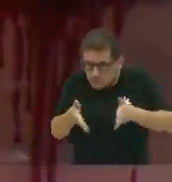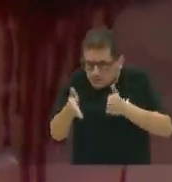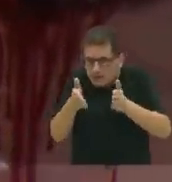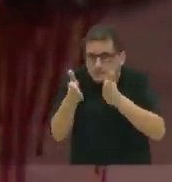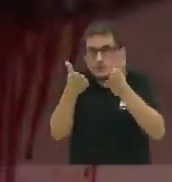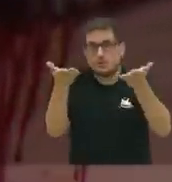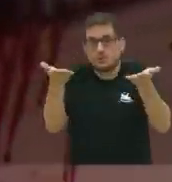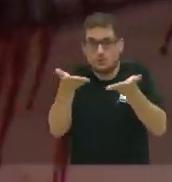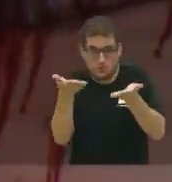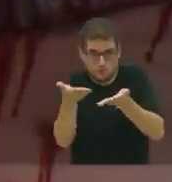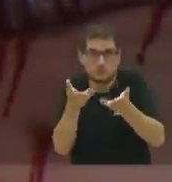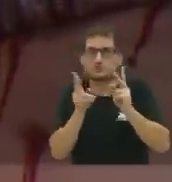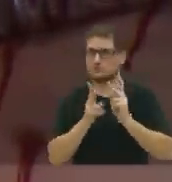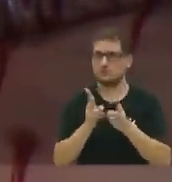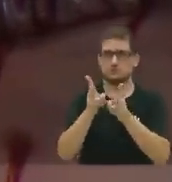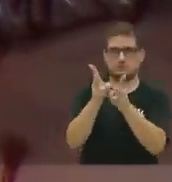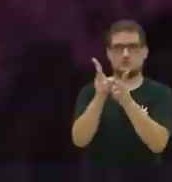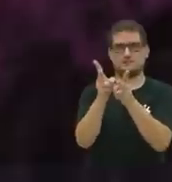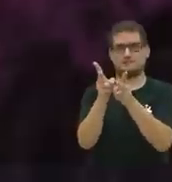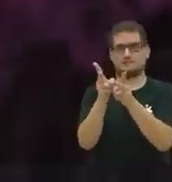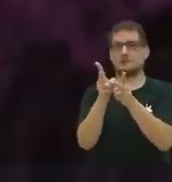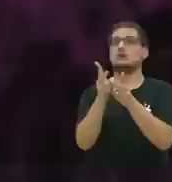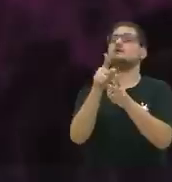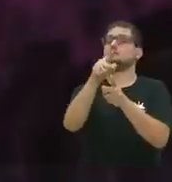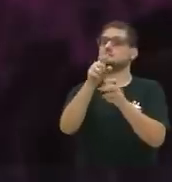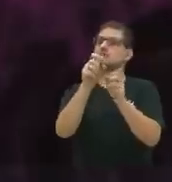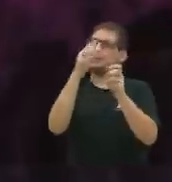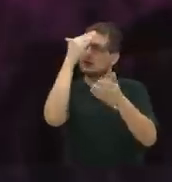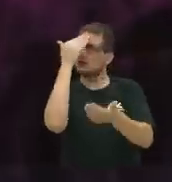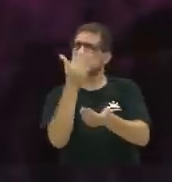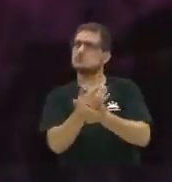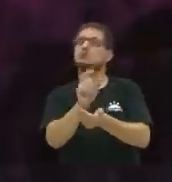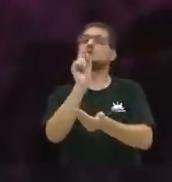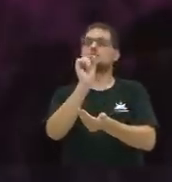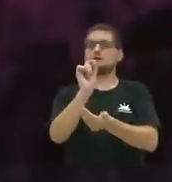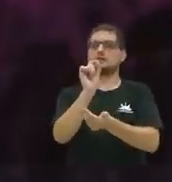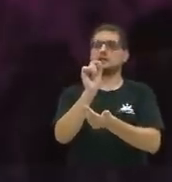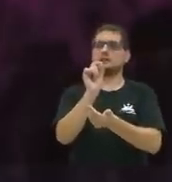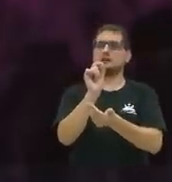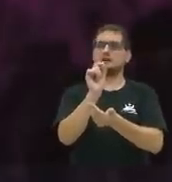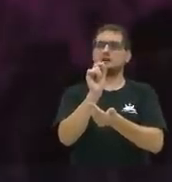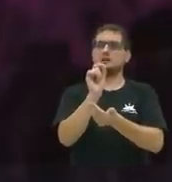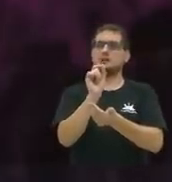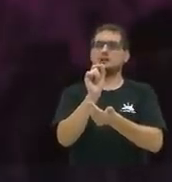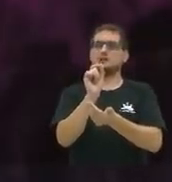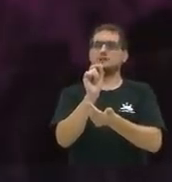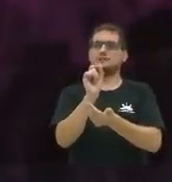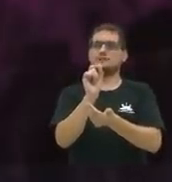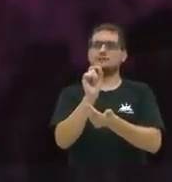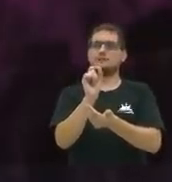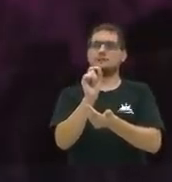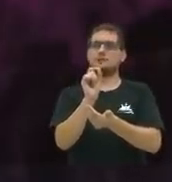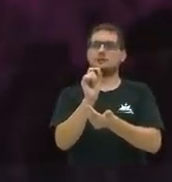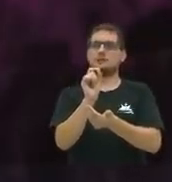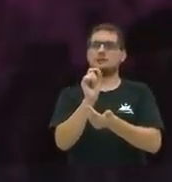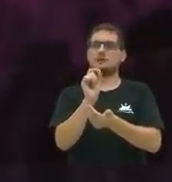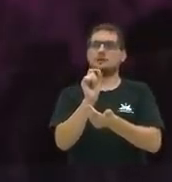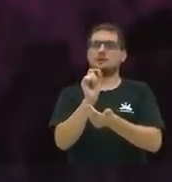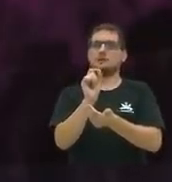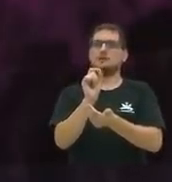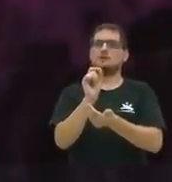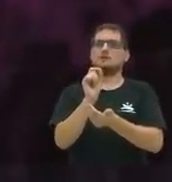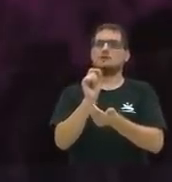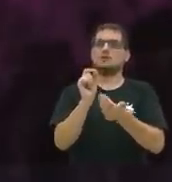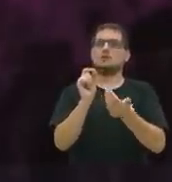de hoje. E acredite, o sangue que hoje nos lava também é